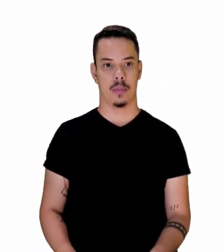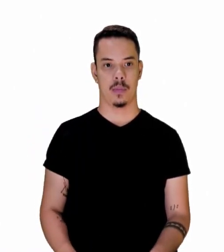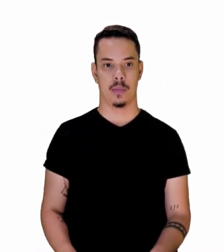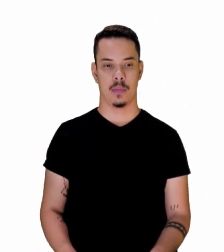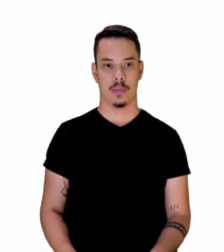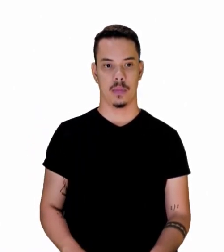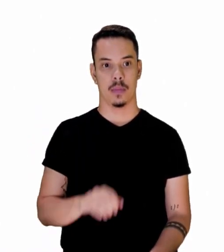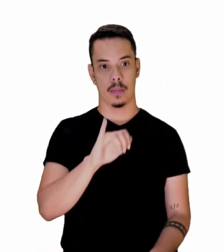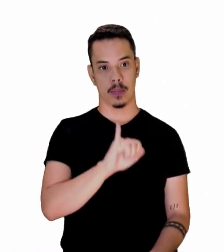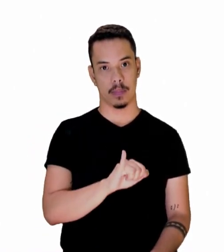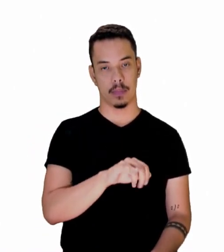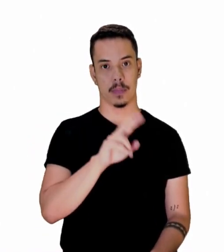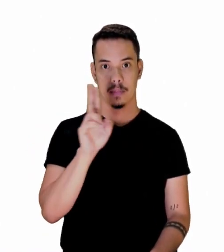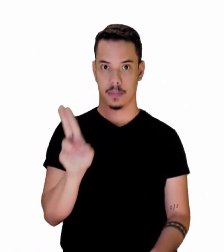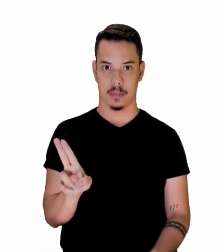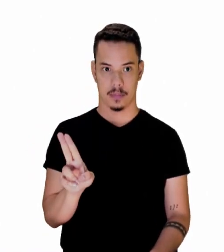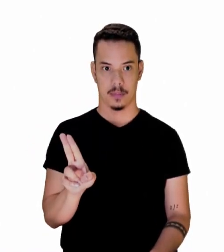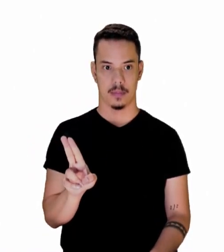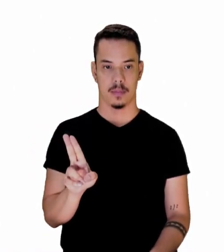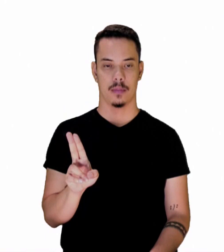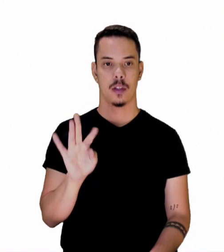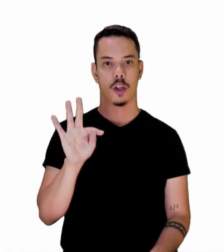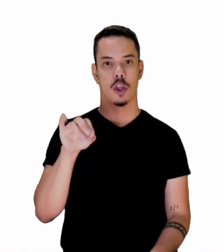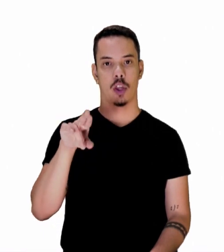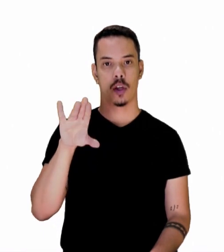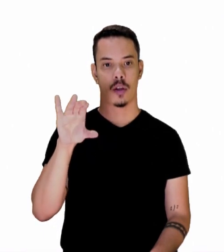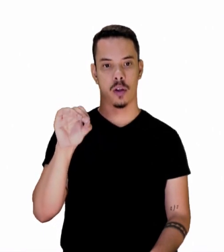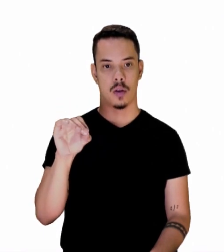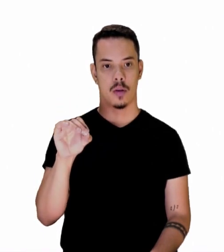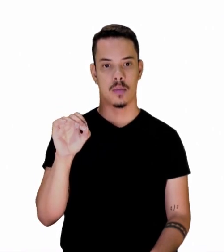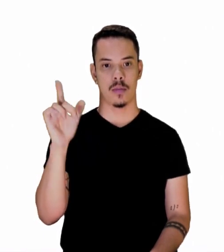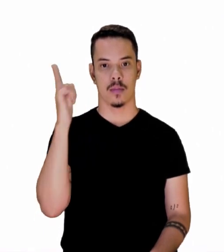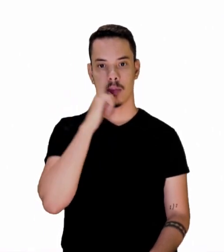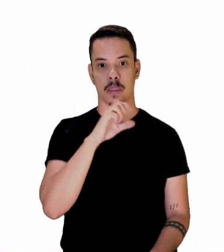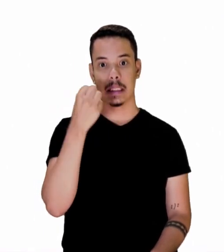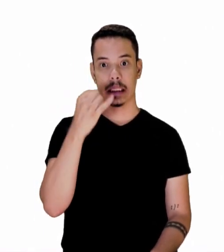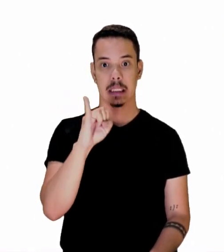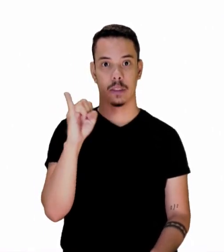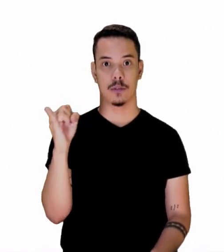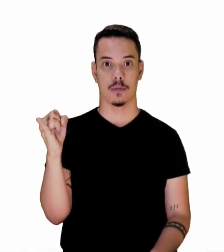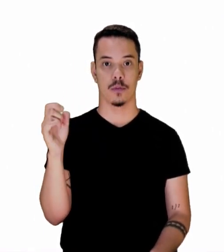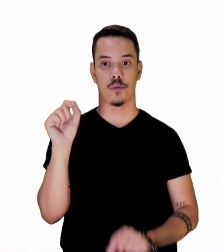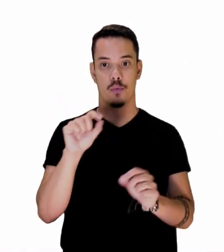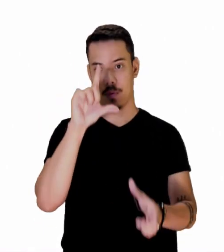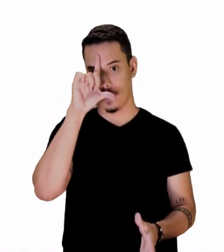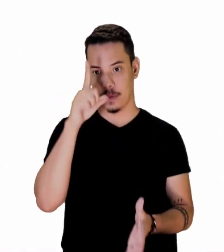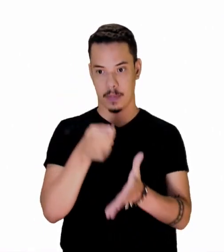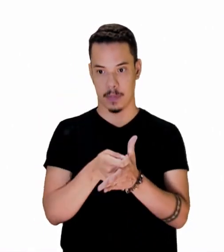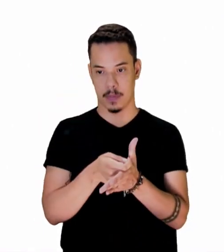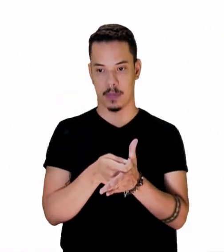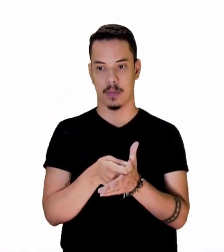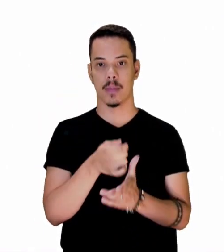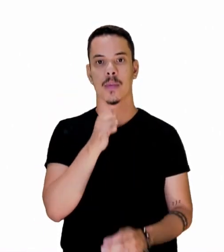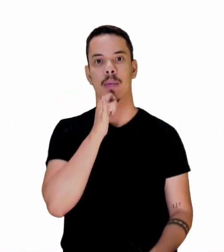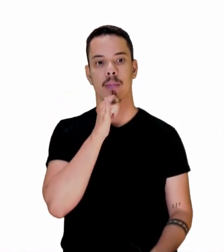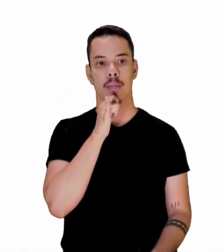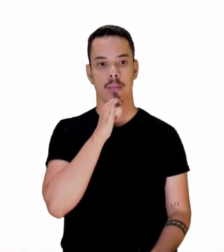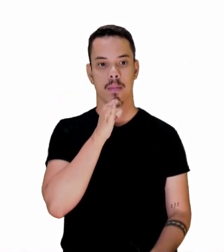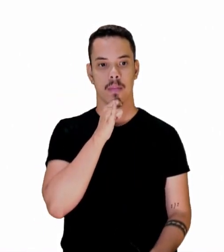e o tônico recebe acento se cumprir as seguintes determinações. Por